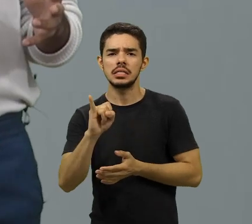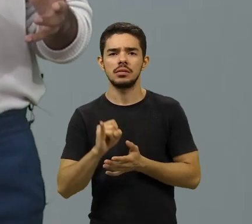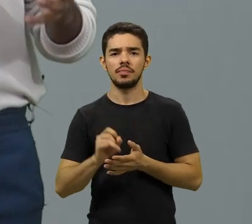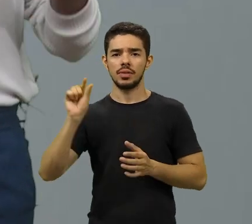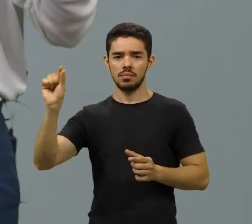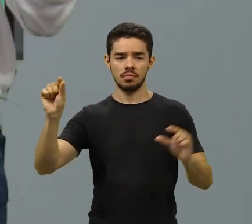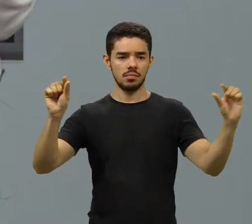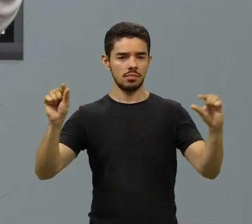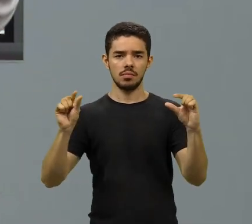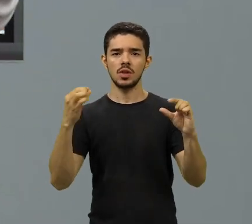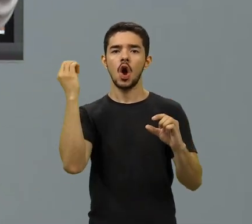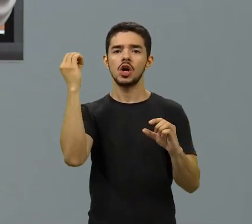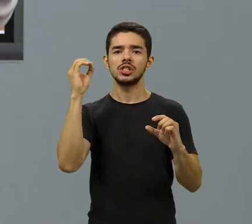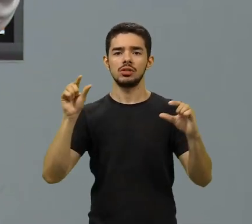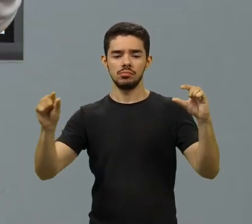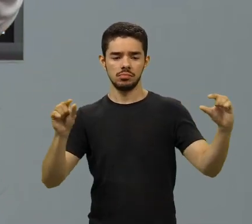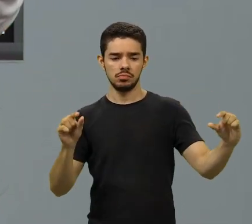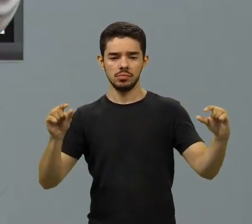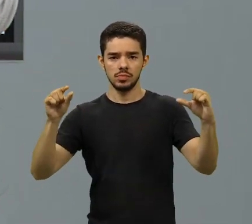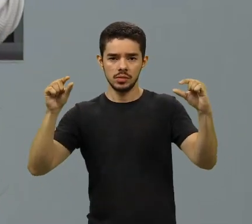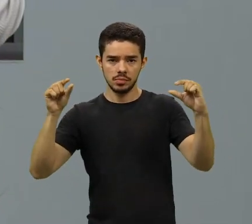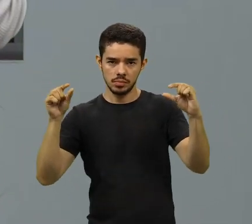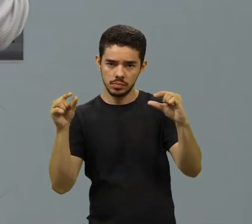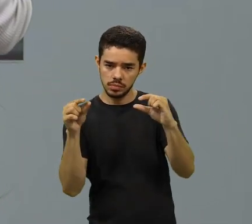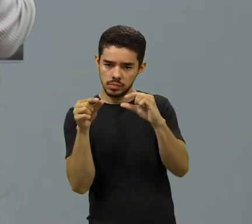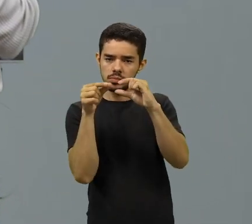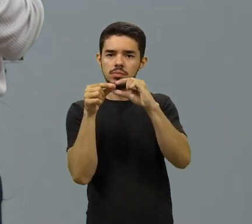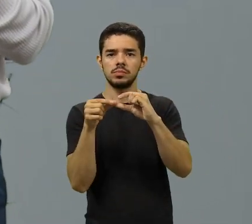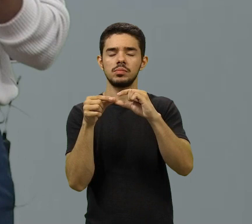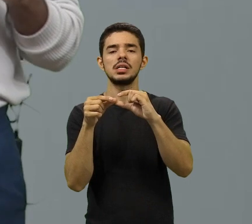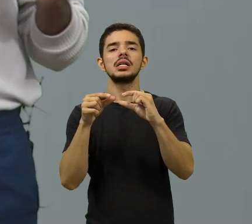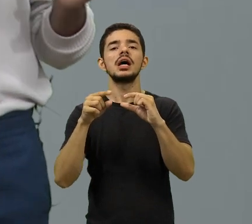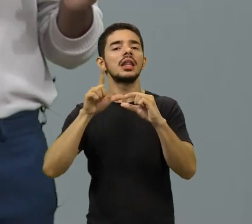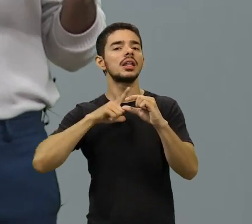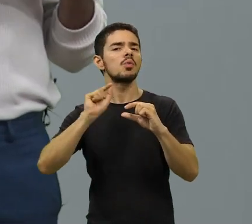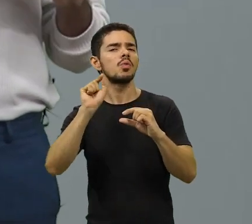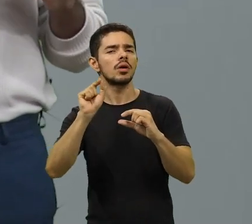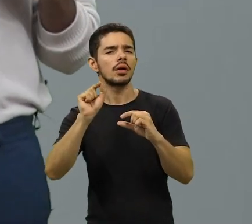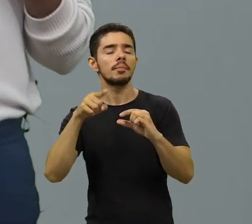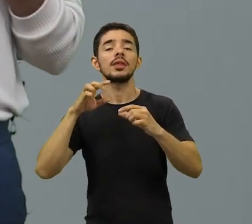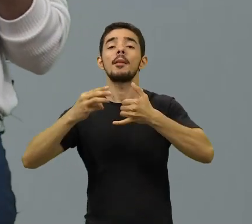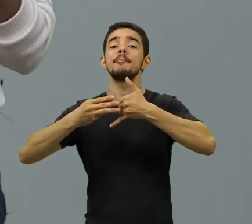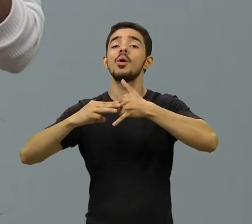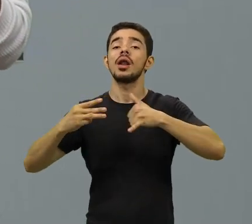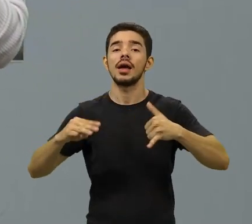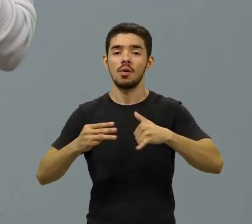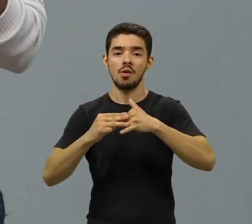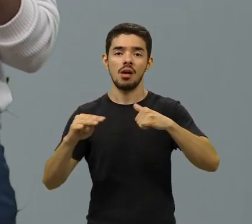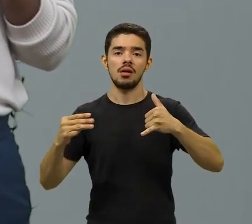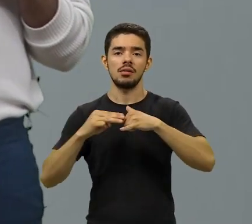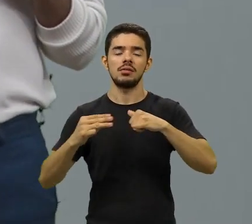se eu pegar 2 átomos de oxigênio e fazer a junção deles, nós vamos ter ali uma